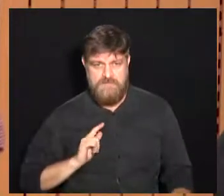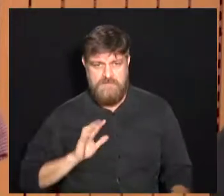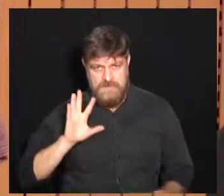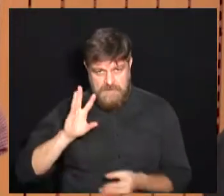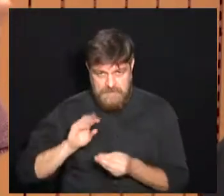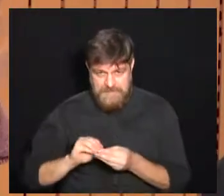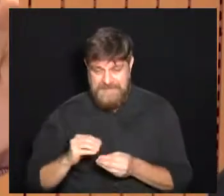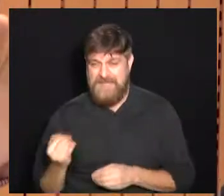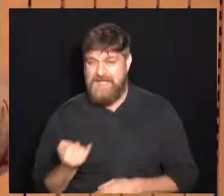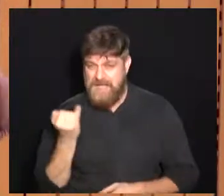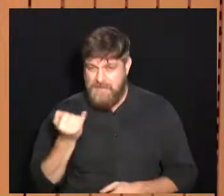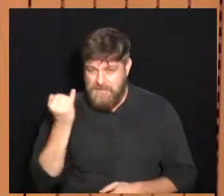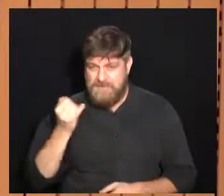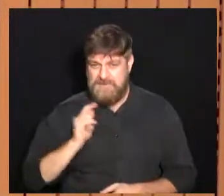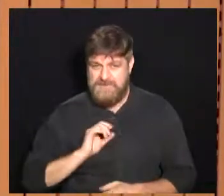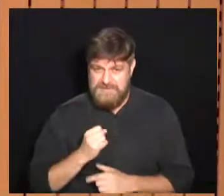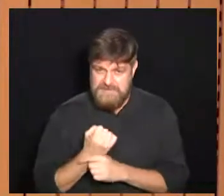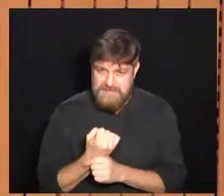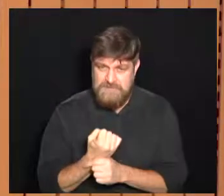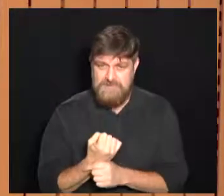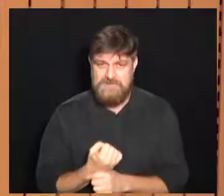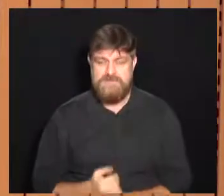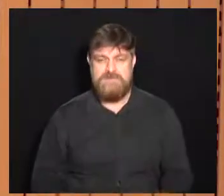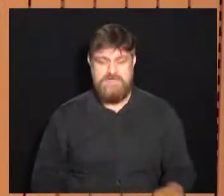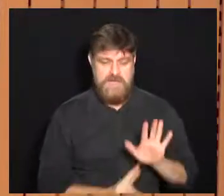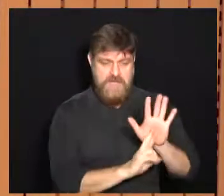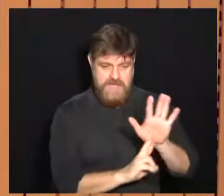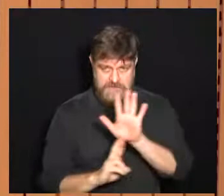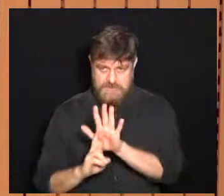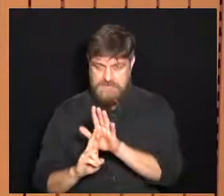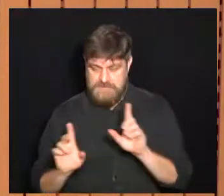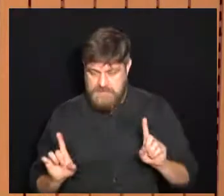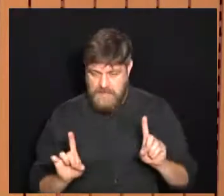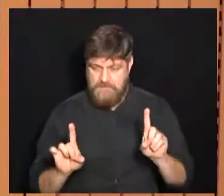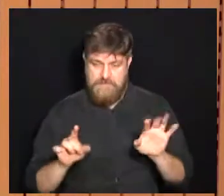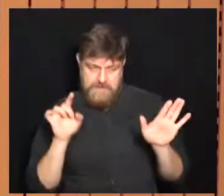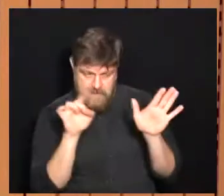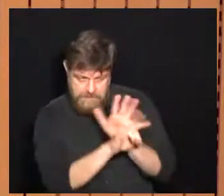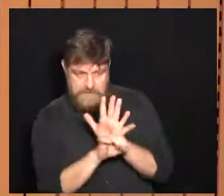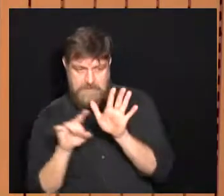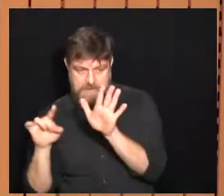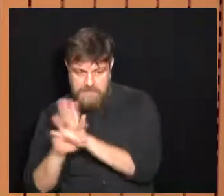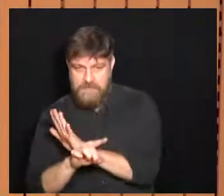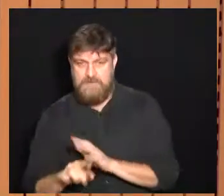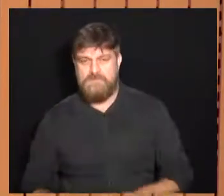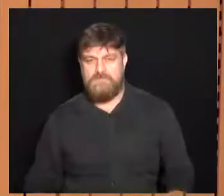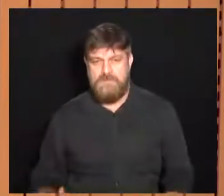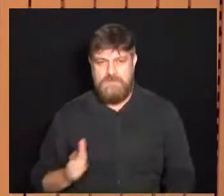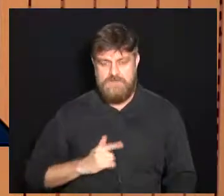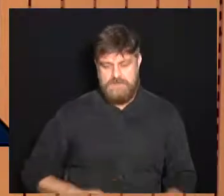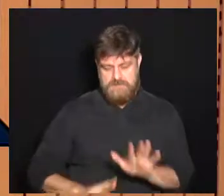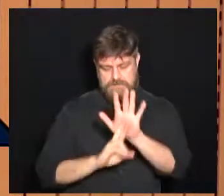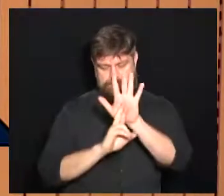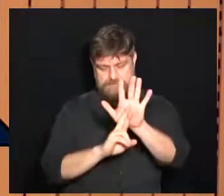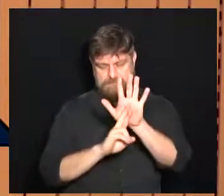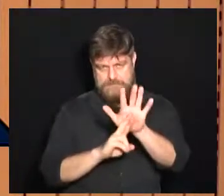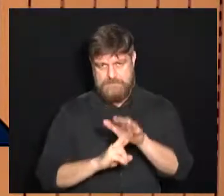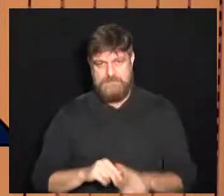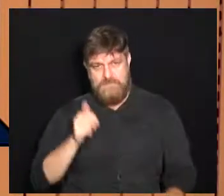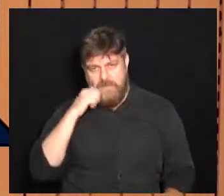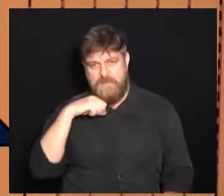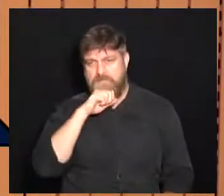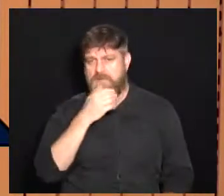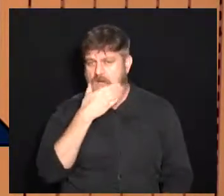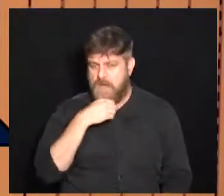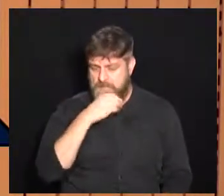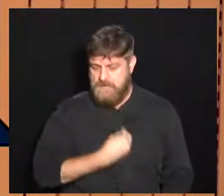importante, pelo menos, já garantir a fala das representações das 2 SEIs que estão aqui muito bem mobilizadas com mães, pais